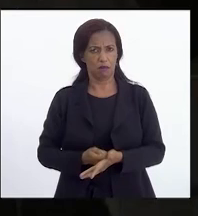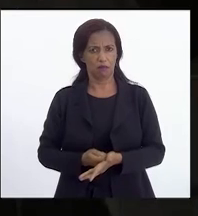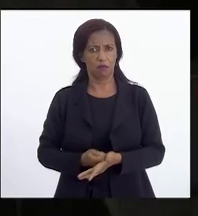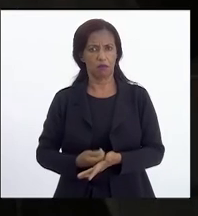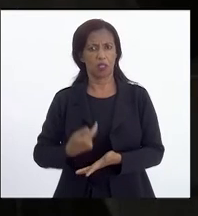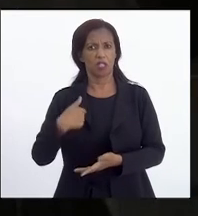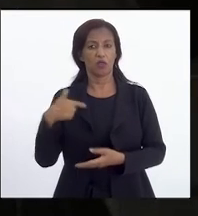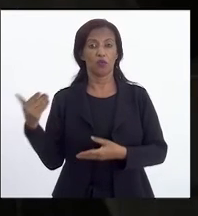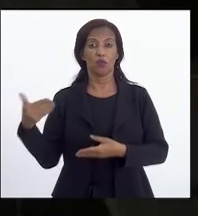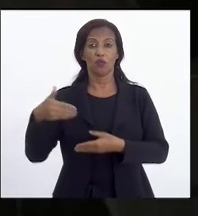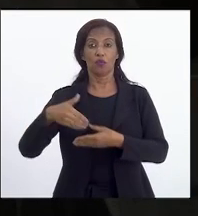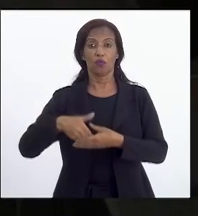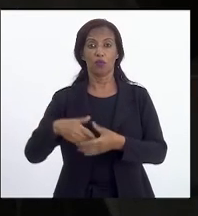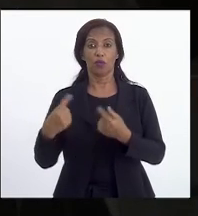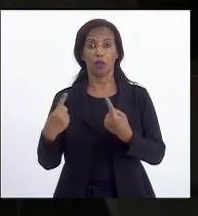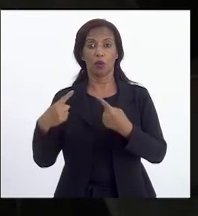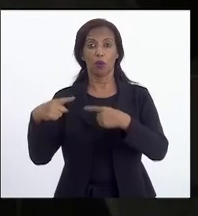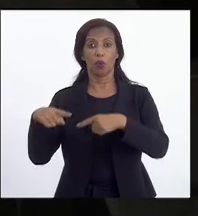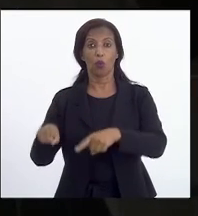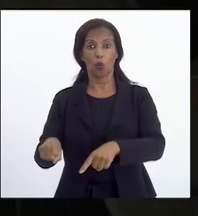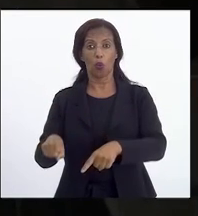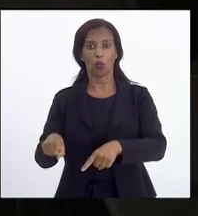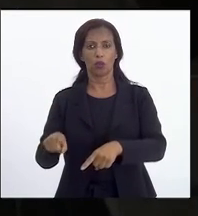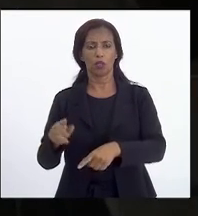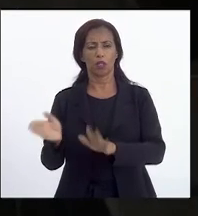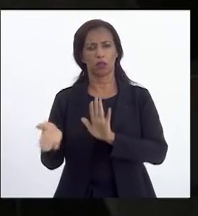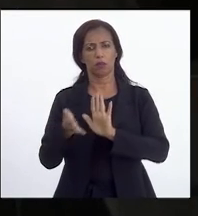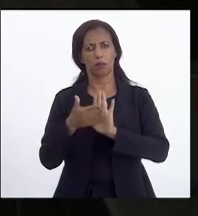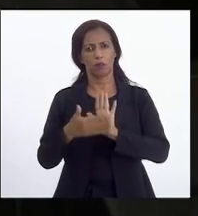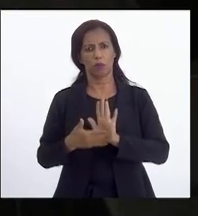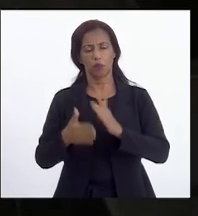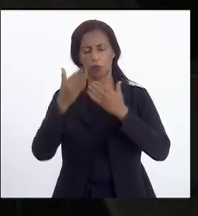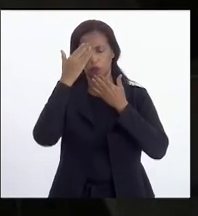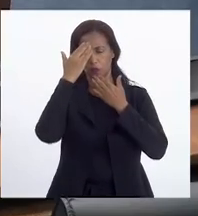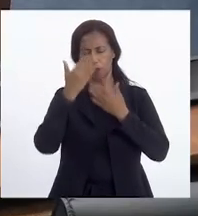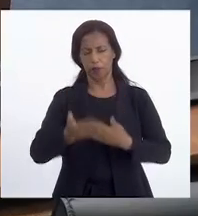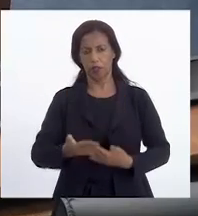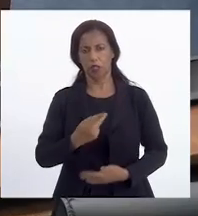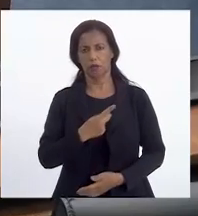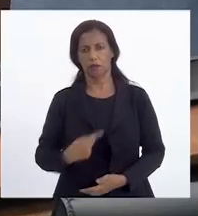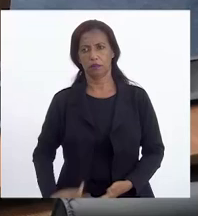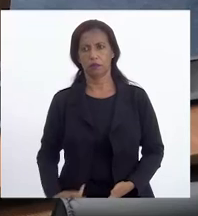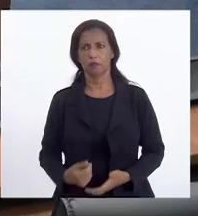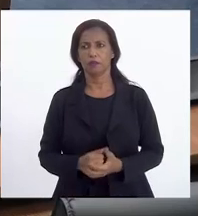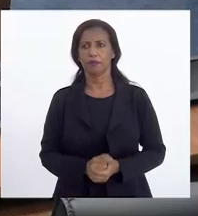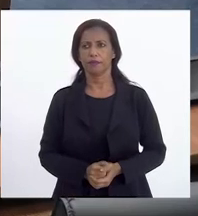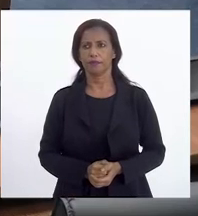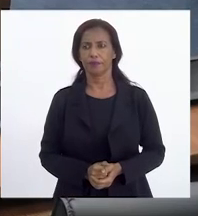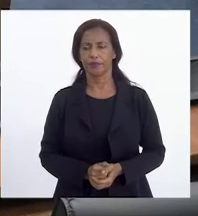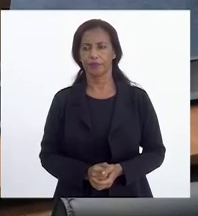que votarei contrário a essa proposta Muito obrigado senhora presidente